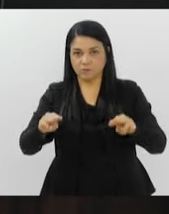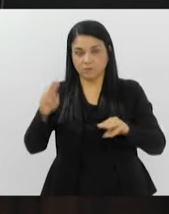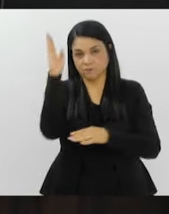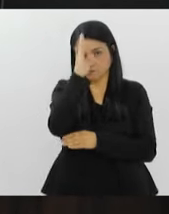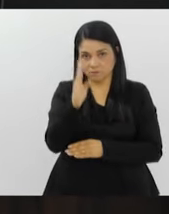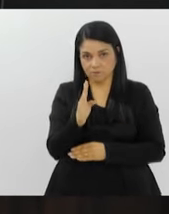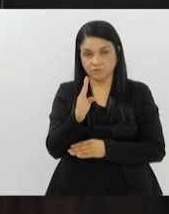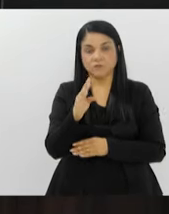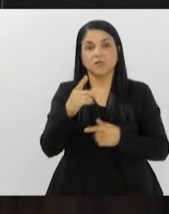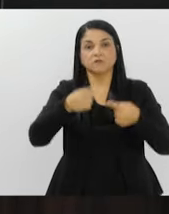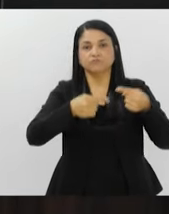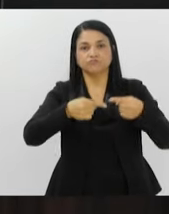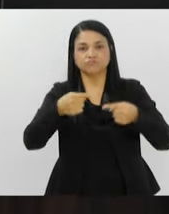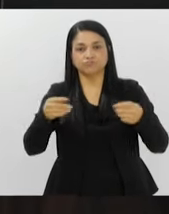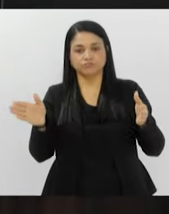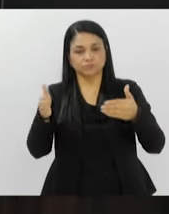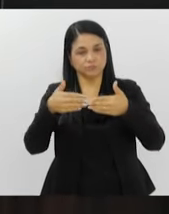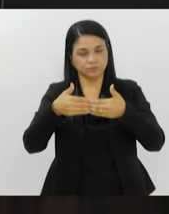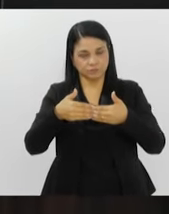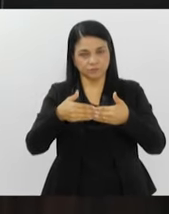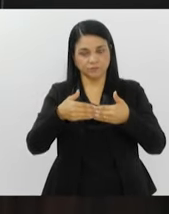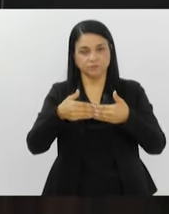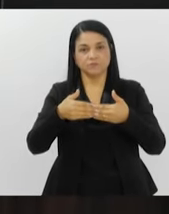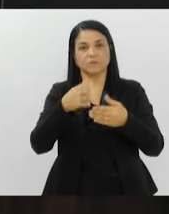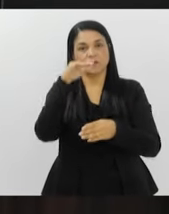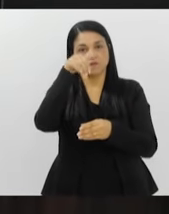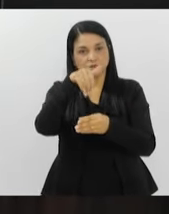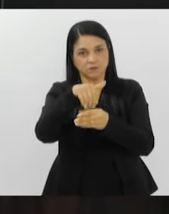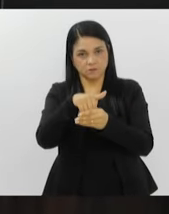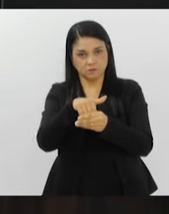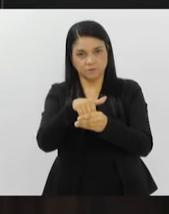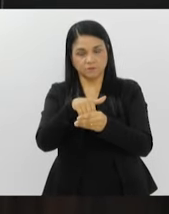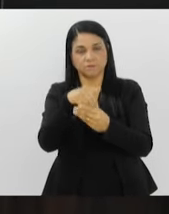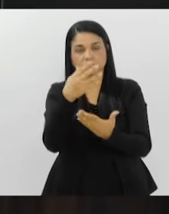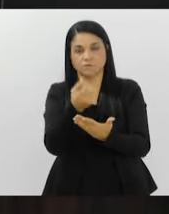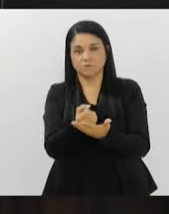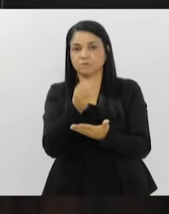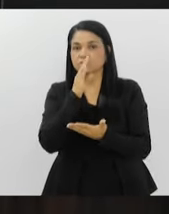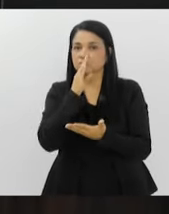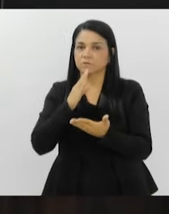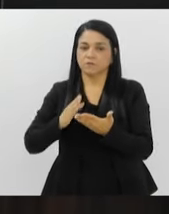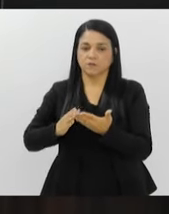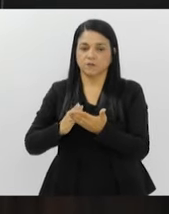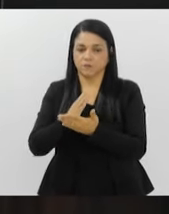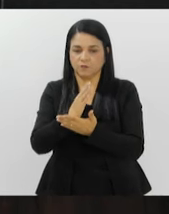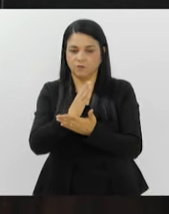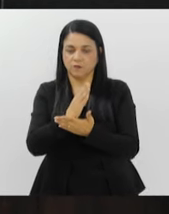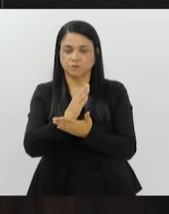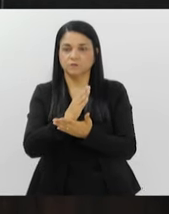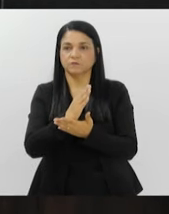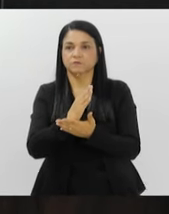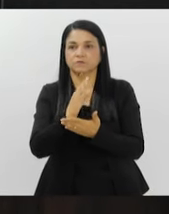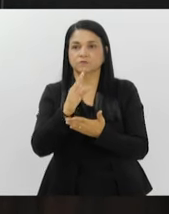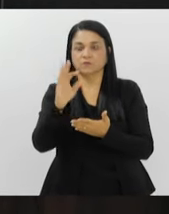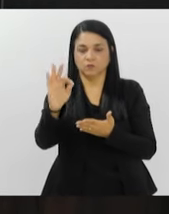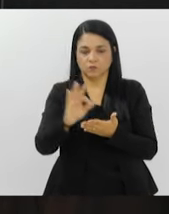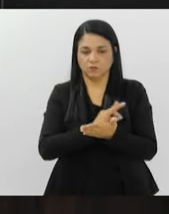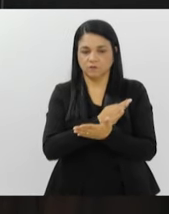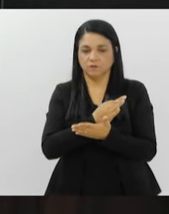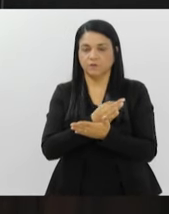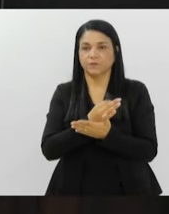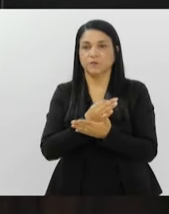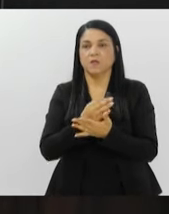em discussão não havendo quem quera discutir encerada a discussão e votação senhores quepra permane Como estão aprovado vai